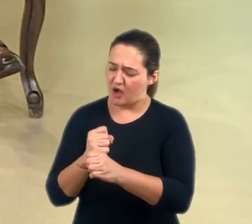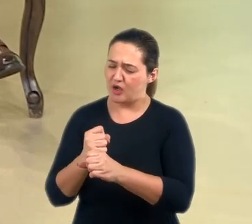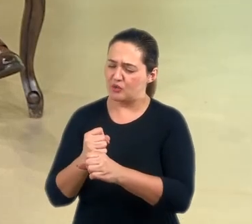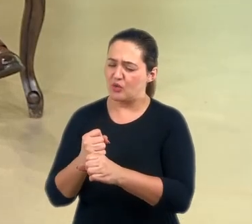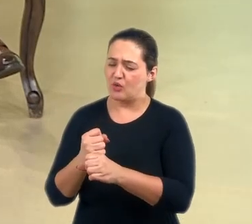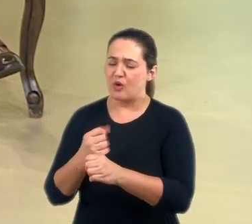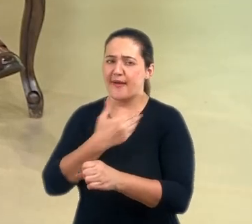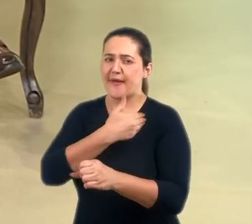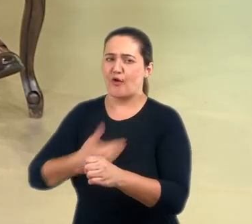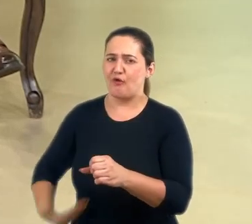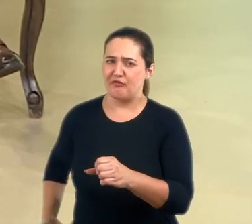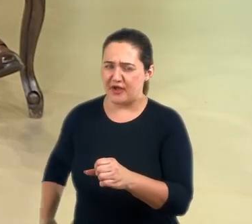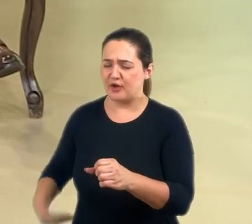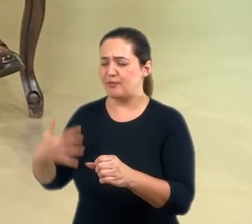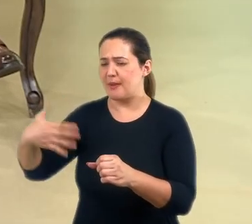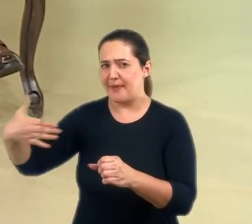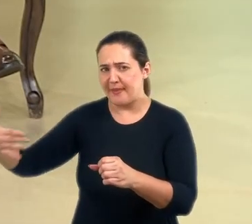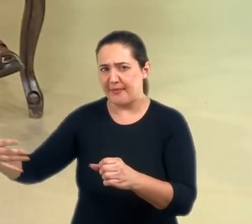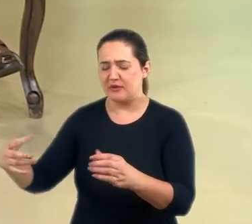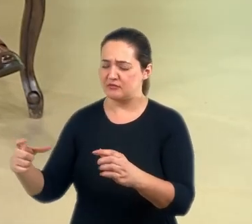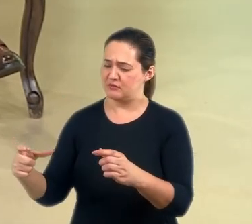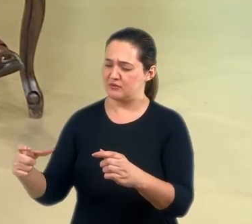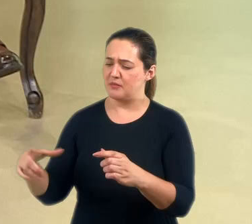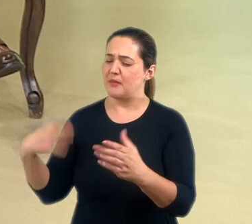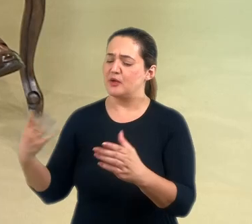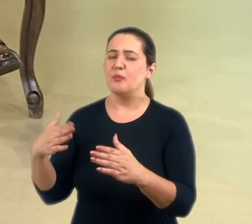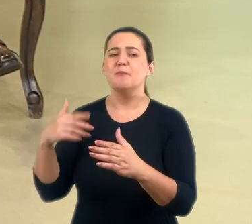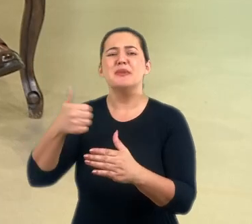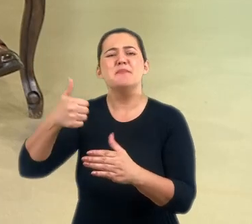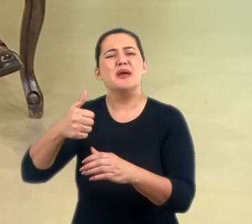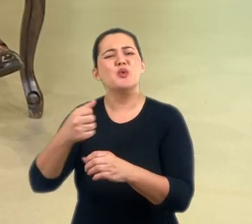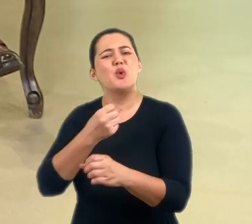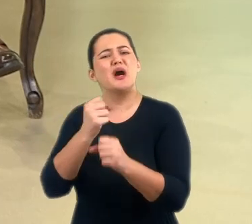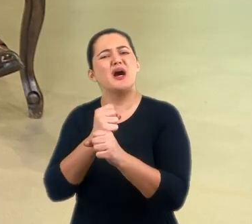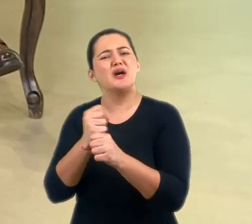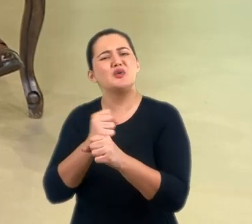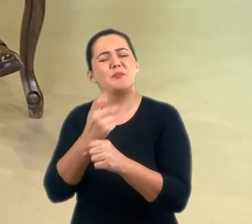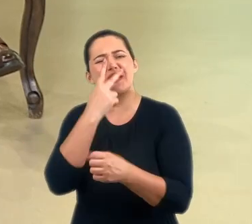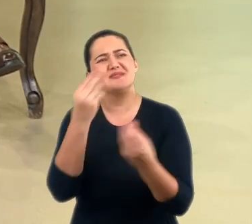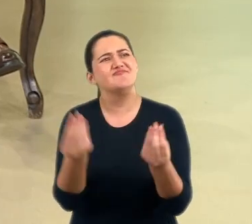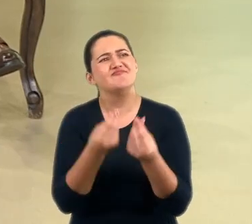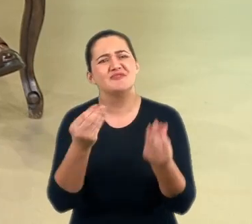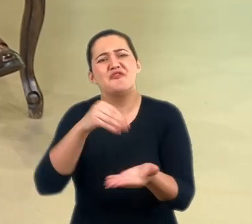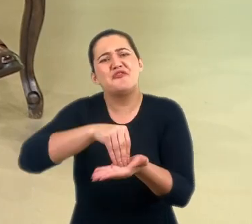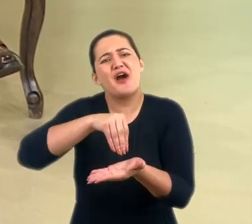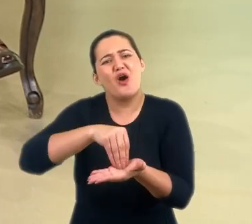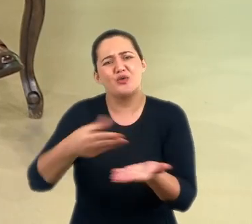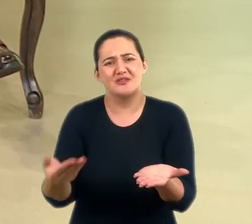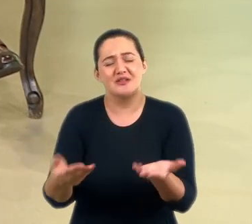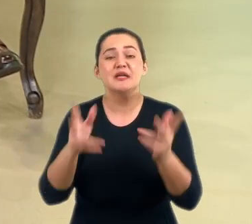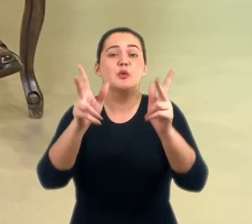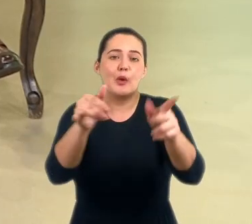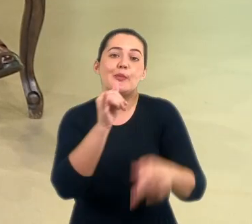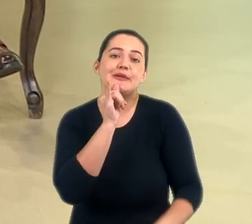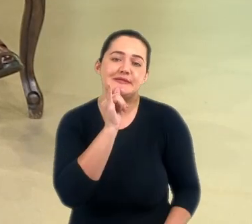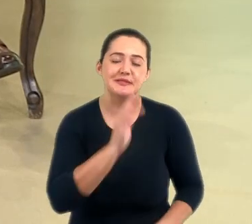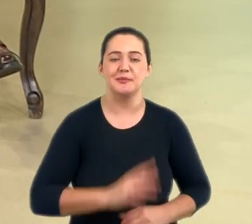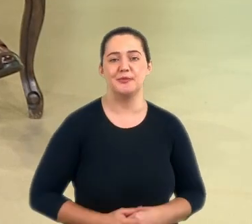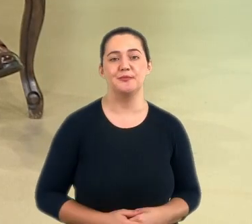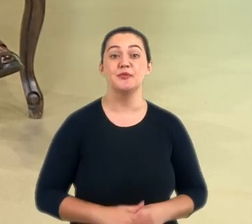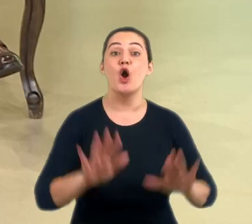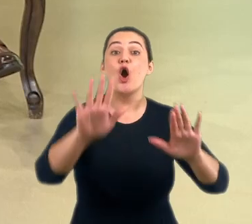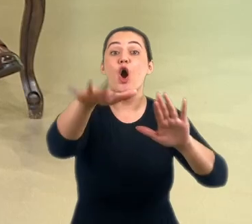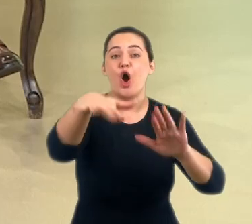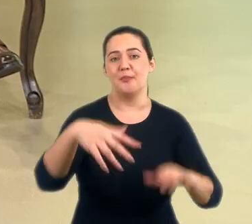reinado de tal coisa, aconteceu tal coisa, mas tá, qual é esse 1º ano? É meio vago isso. Seria a mesma coisa que eu dissesse assim,